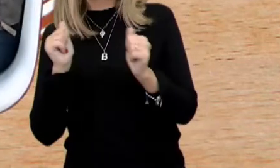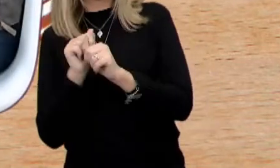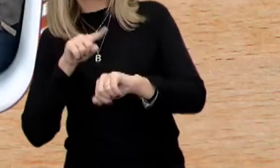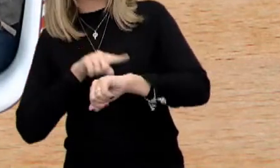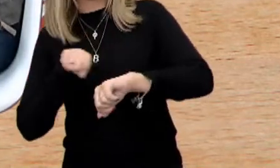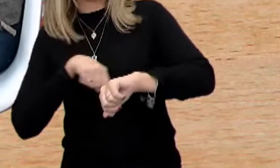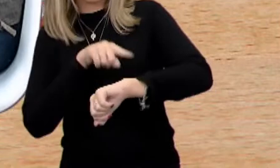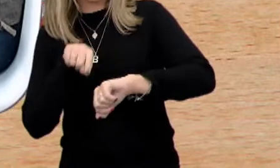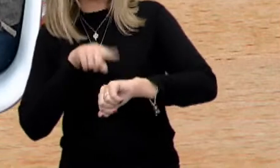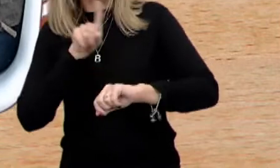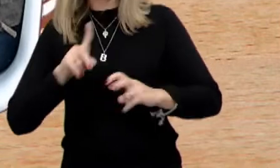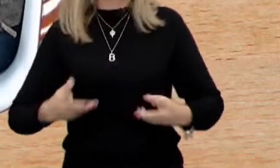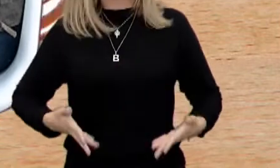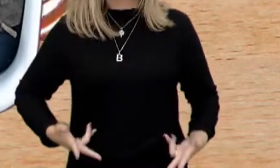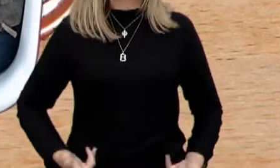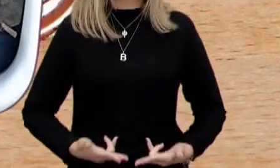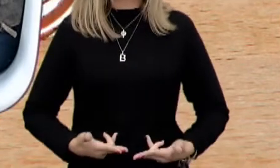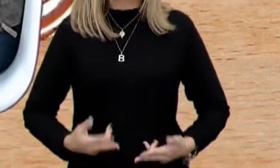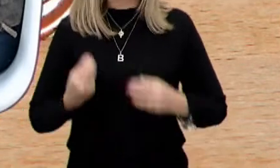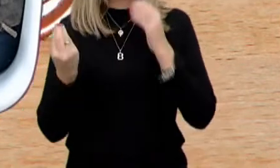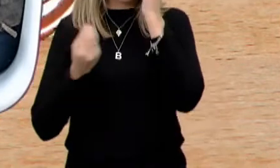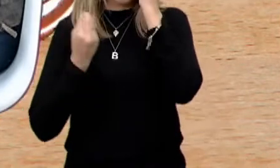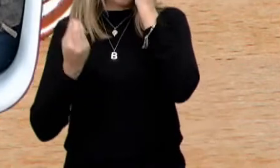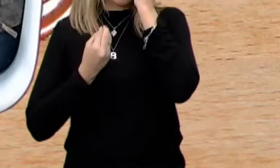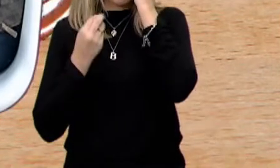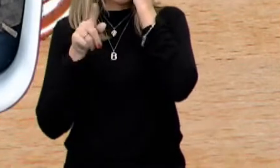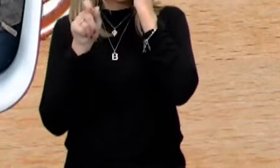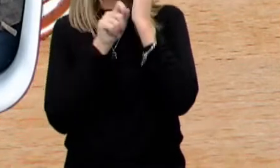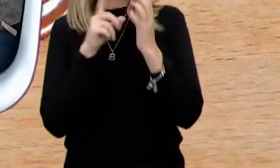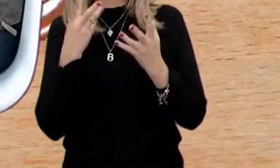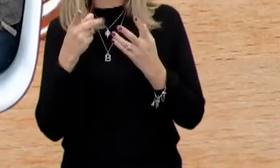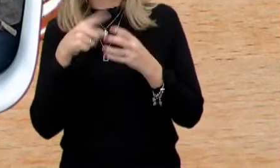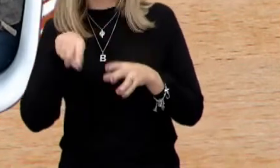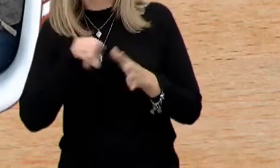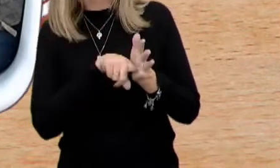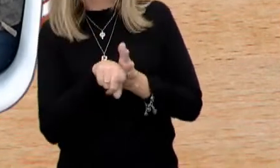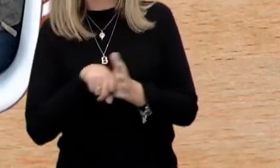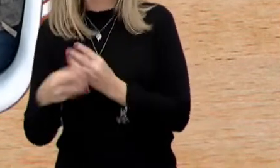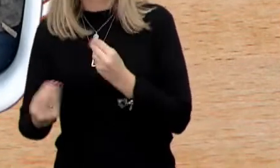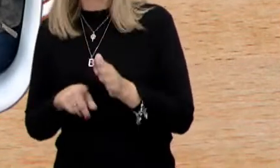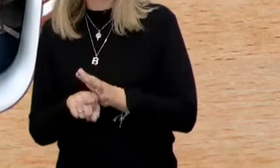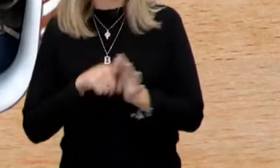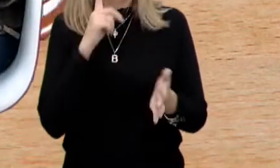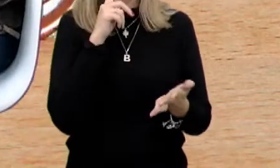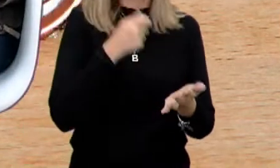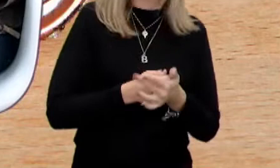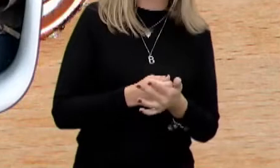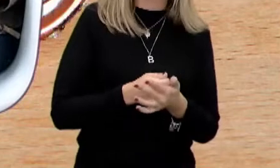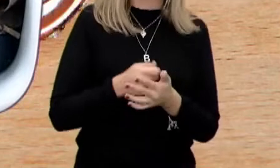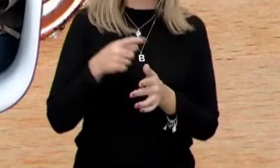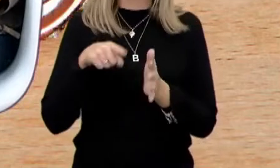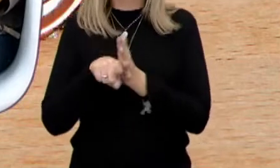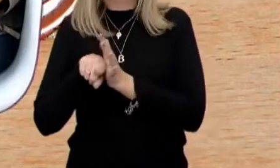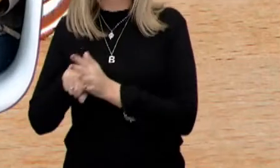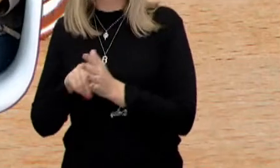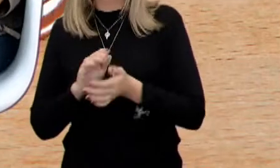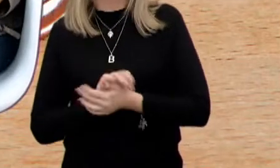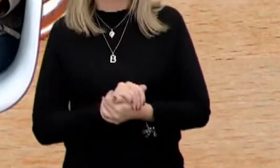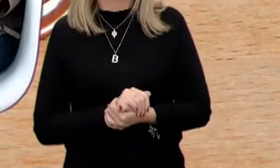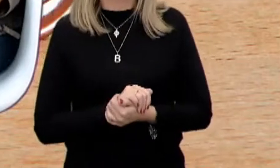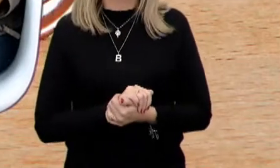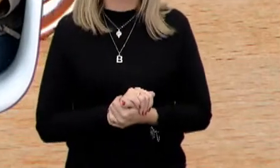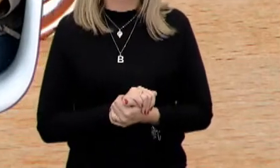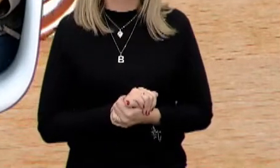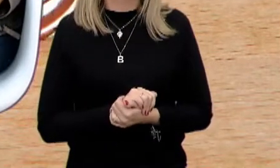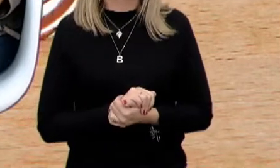Que eles não estiverem castrados. Como que você faz esse trabalho de curadoria? Você que decide, você consulta, o que você faz?